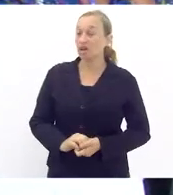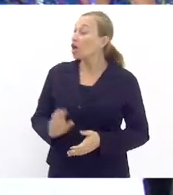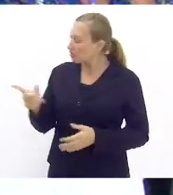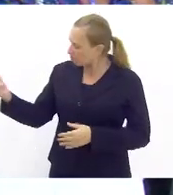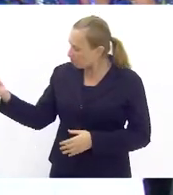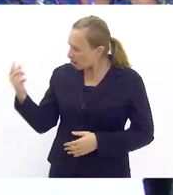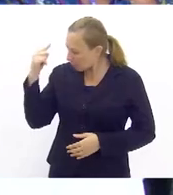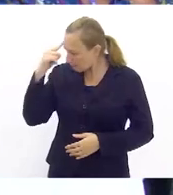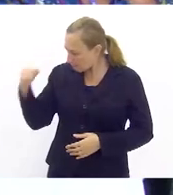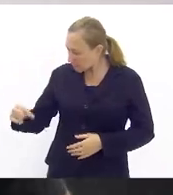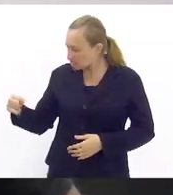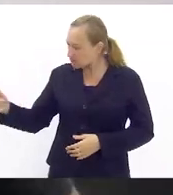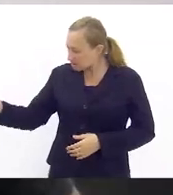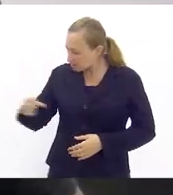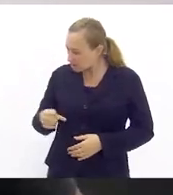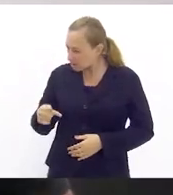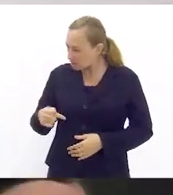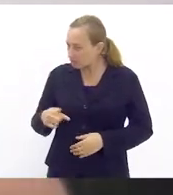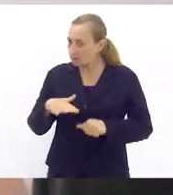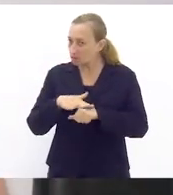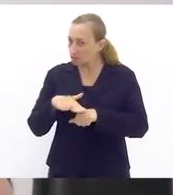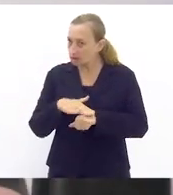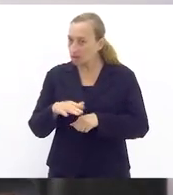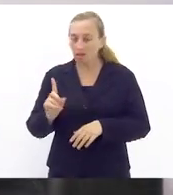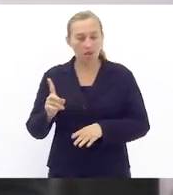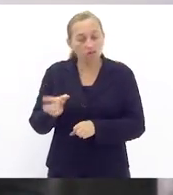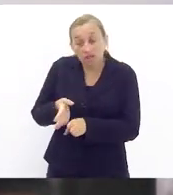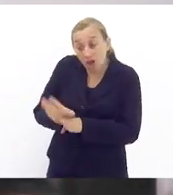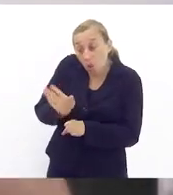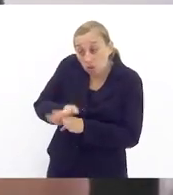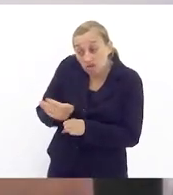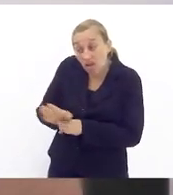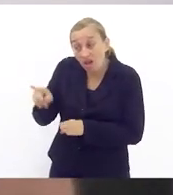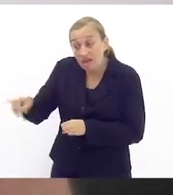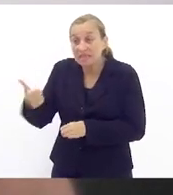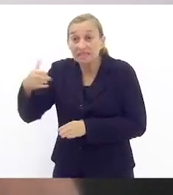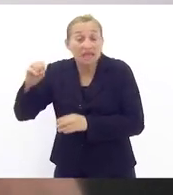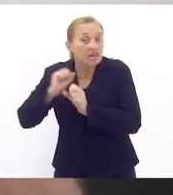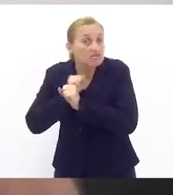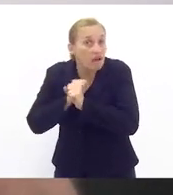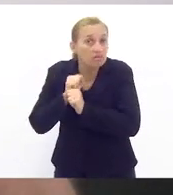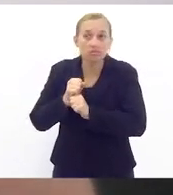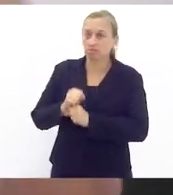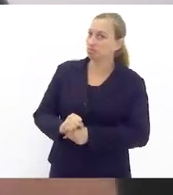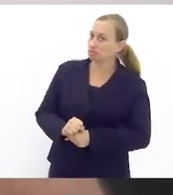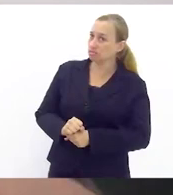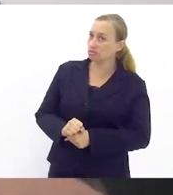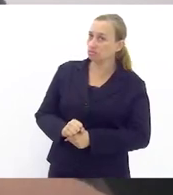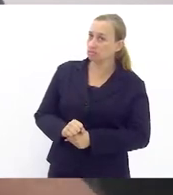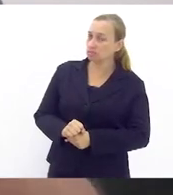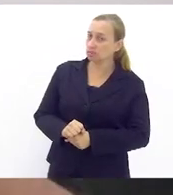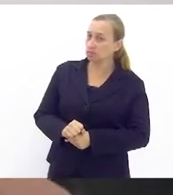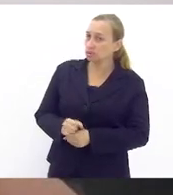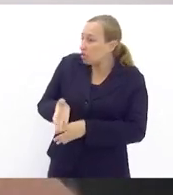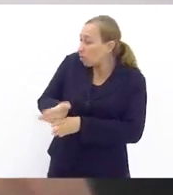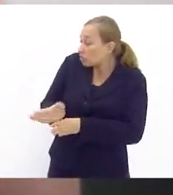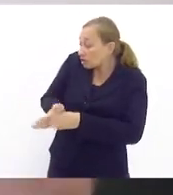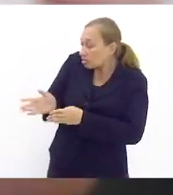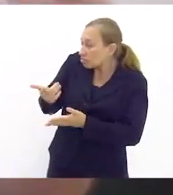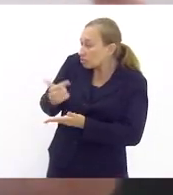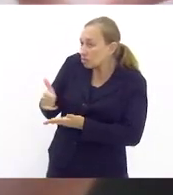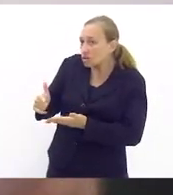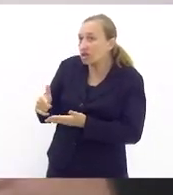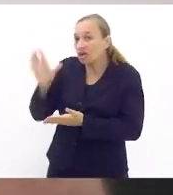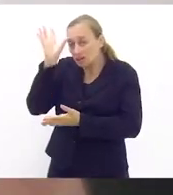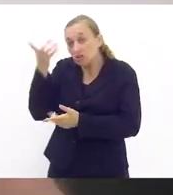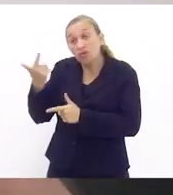o cara vir aqui que a gente publica não eu falei não cara você tem que dar uma orientação para ele porque tá 10 anos sem esse então ele quer